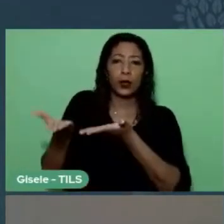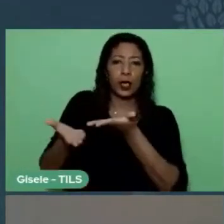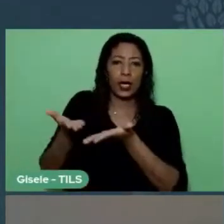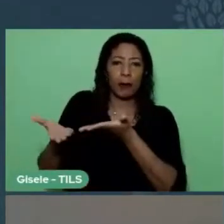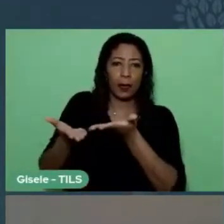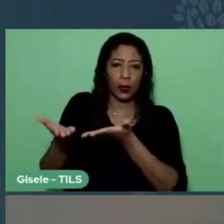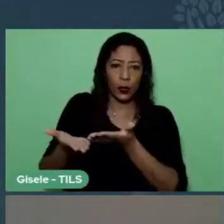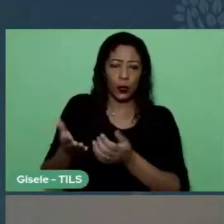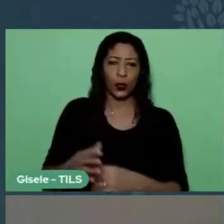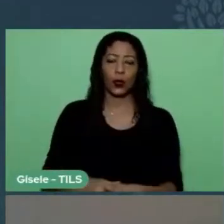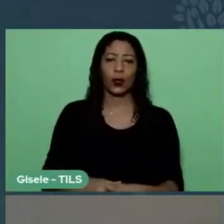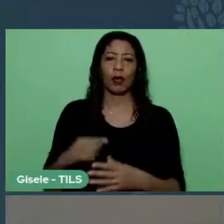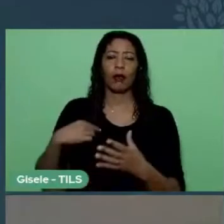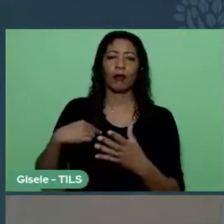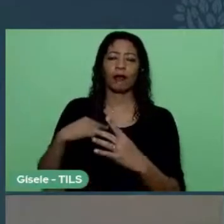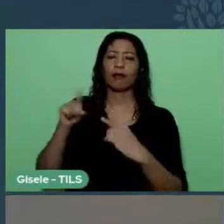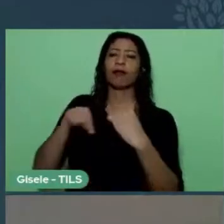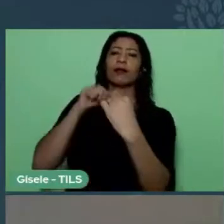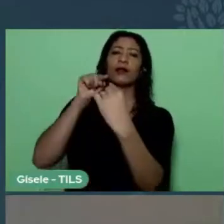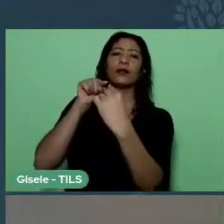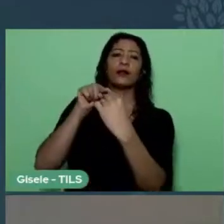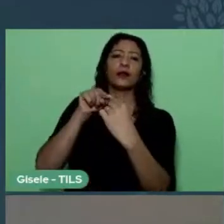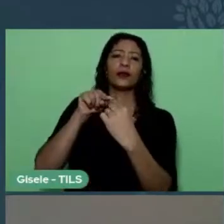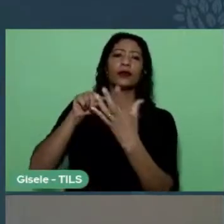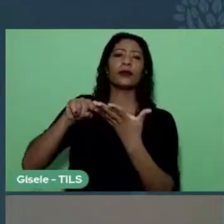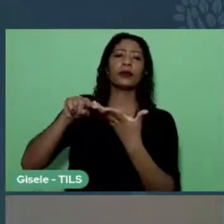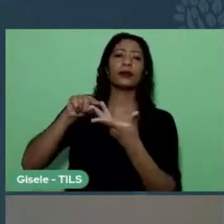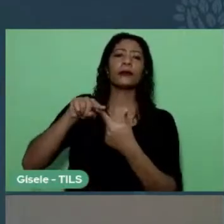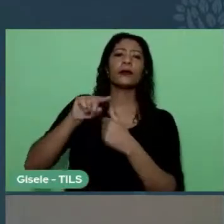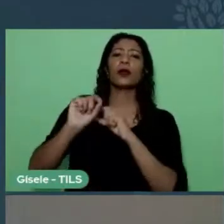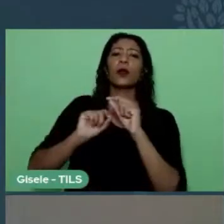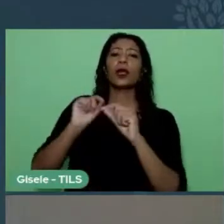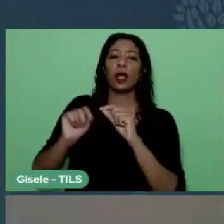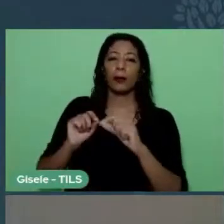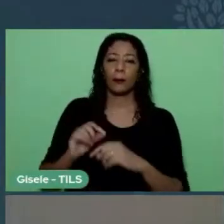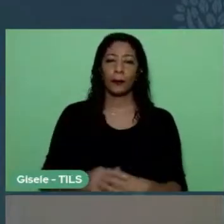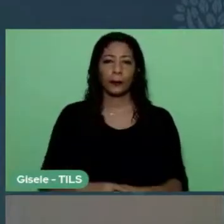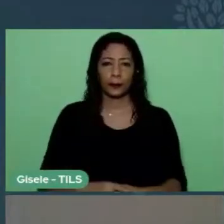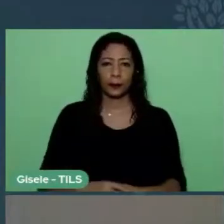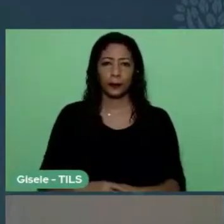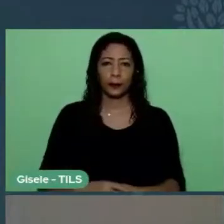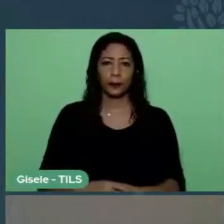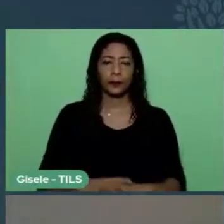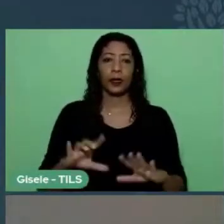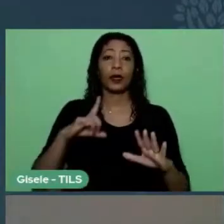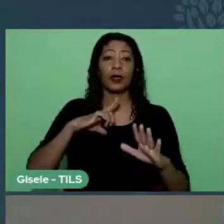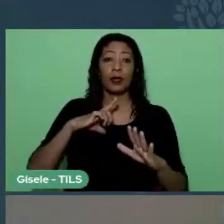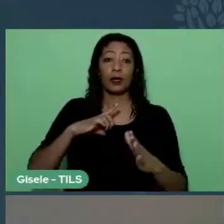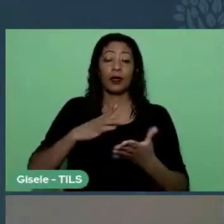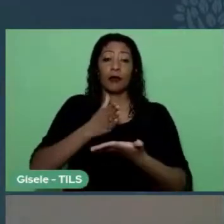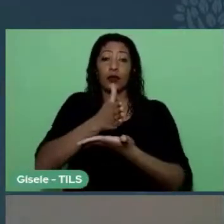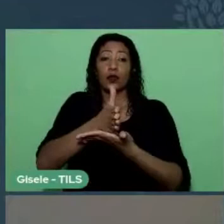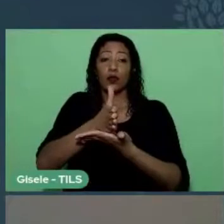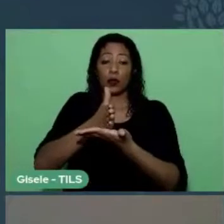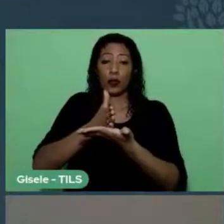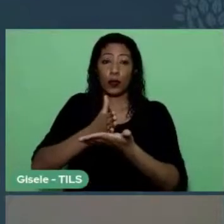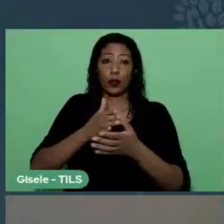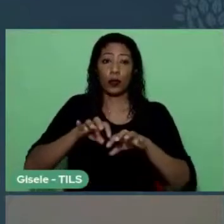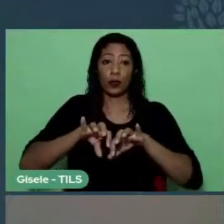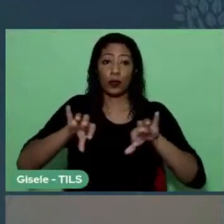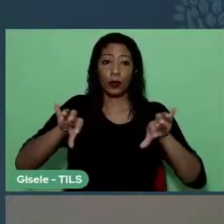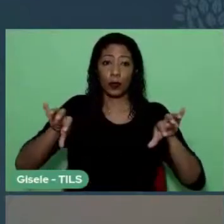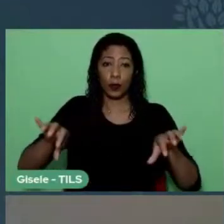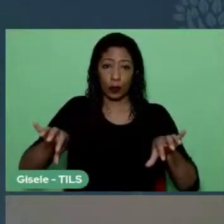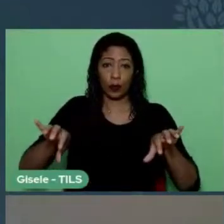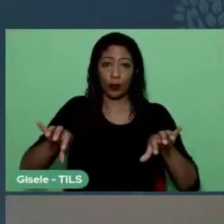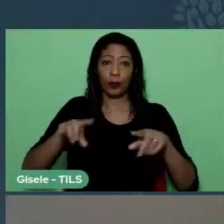preciso fazer para conseguir um controle adequado dele? A gente sempre divide os objetivos de tratamento do paciente com